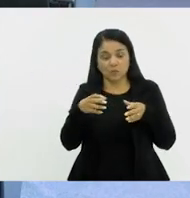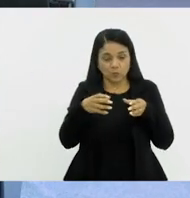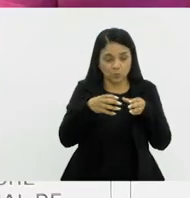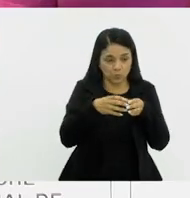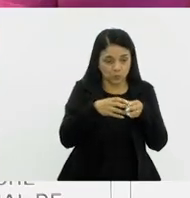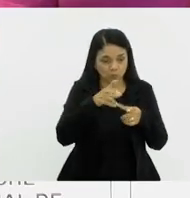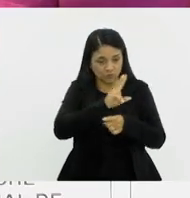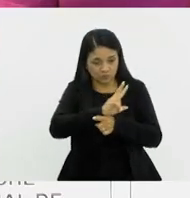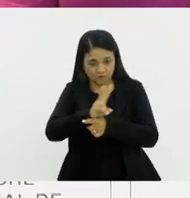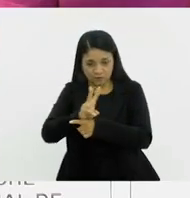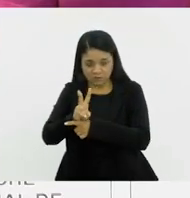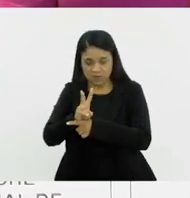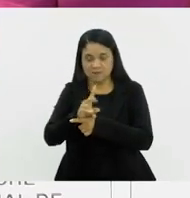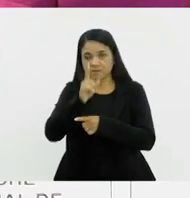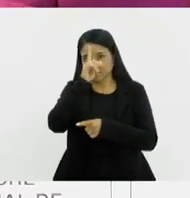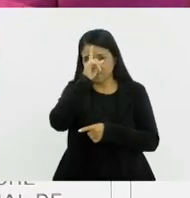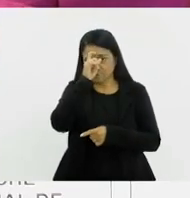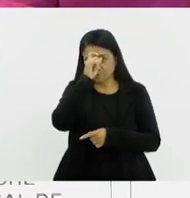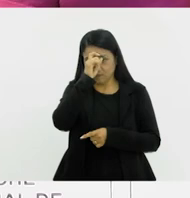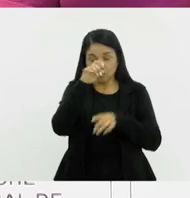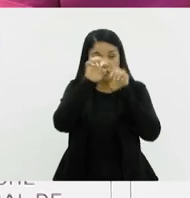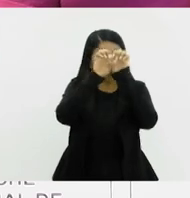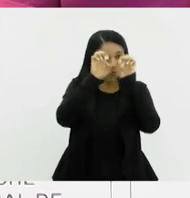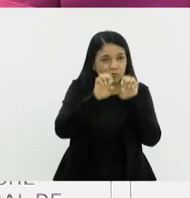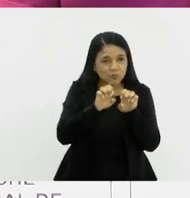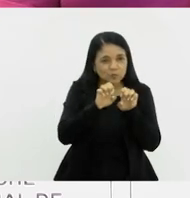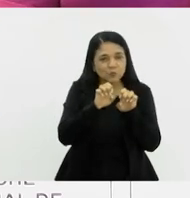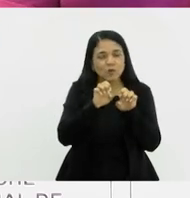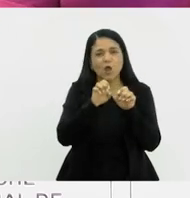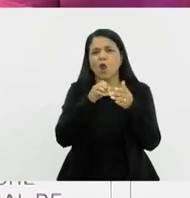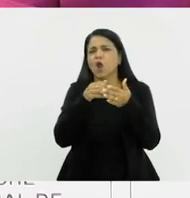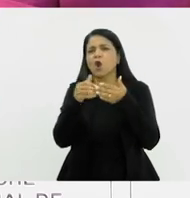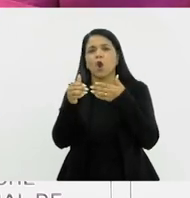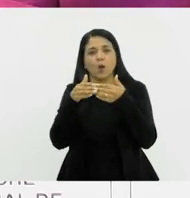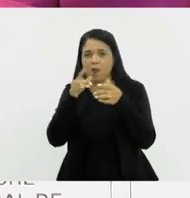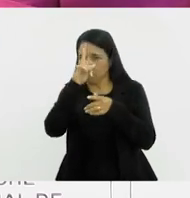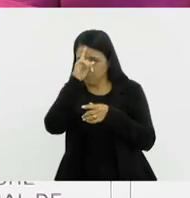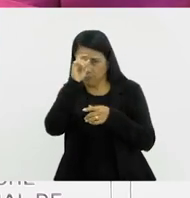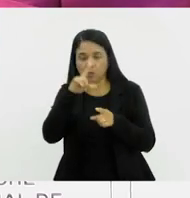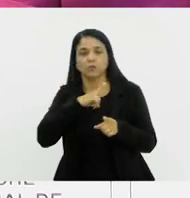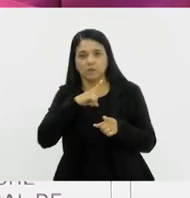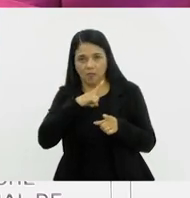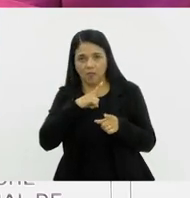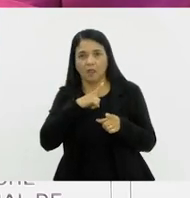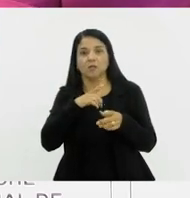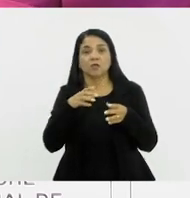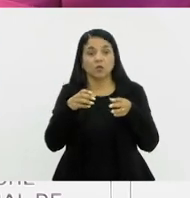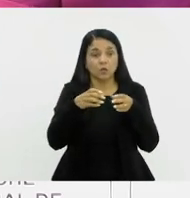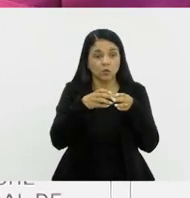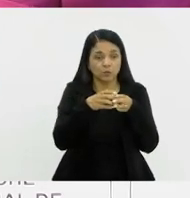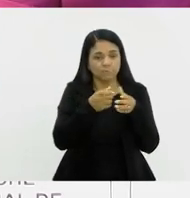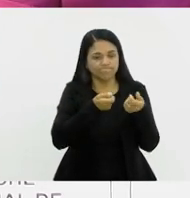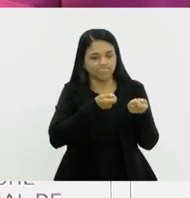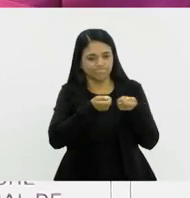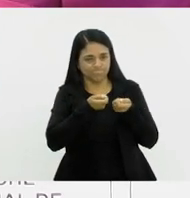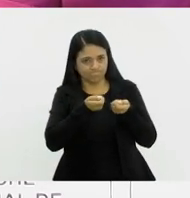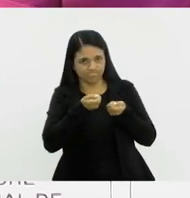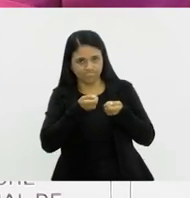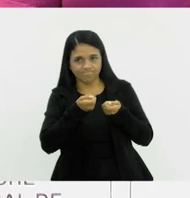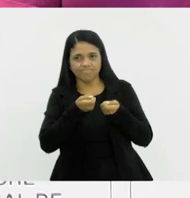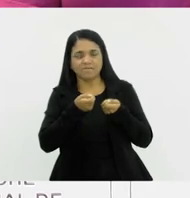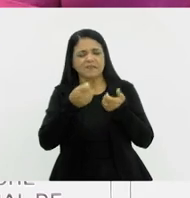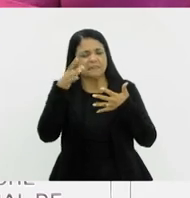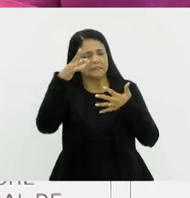vigilância hospitalar. Obviamente, é uma estrutura que existe dentro de qualquer unidade hospitalar. Núcleo interno de regulação, então tem todo